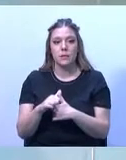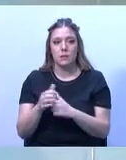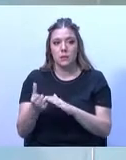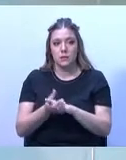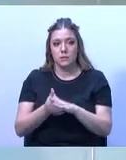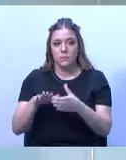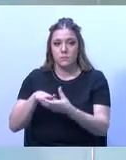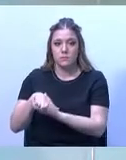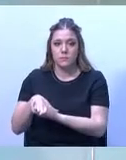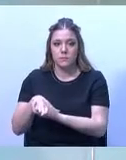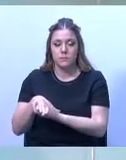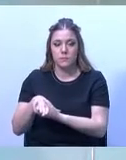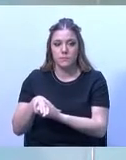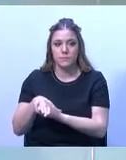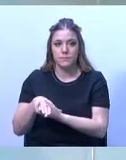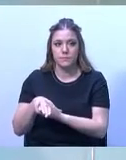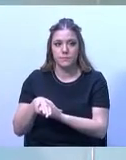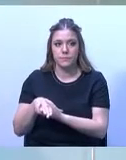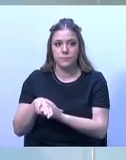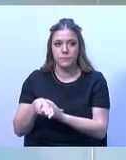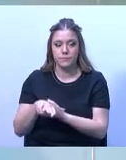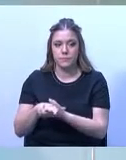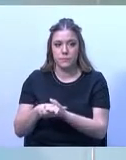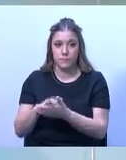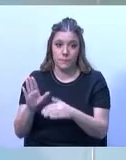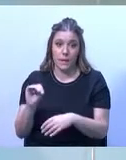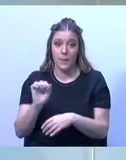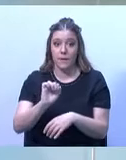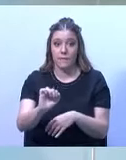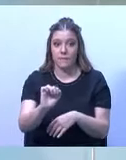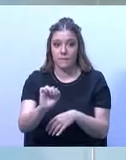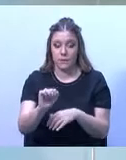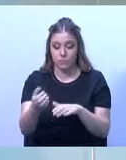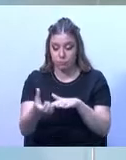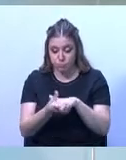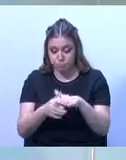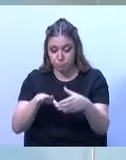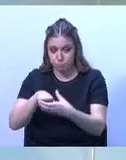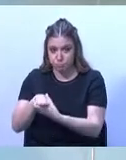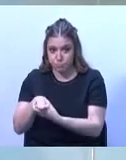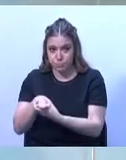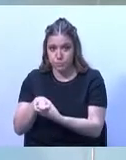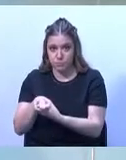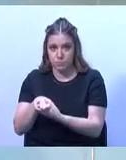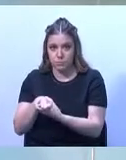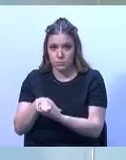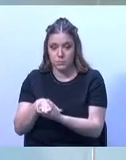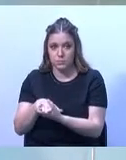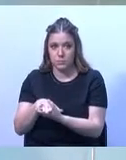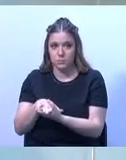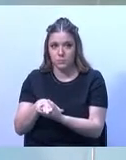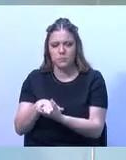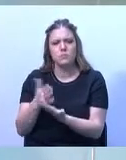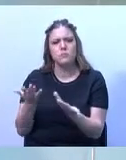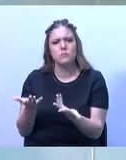como disse inicialmente, que coloca portanto, no seu pé, para fazer, digamos, barreira com o calçado, de que